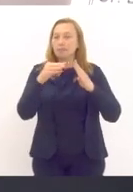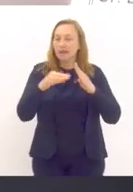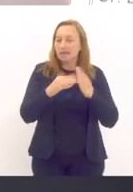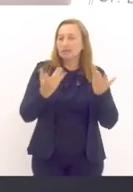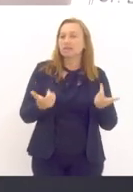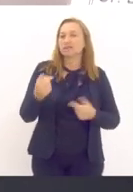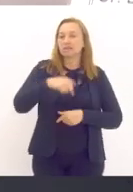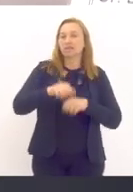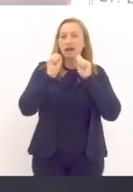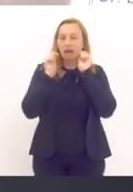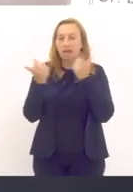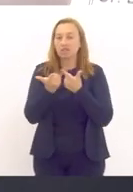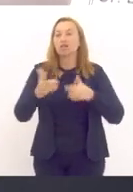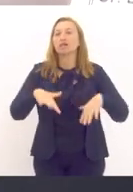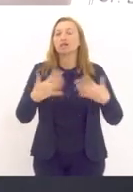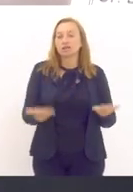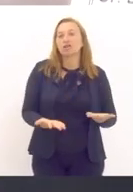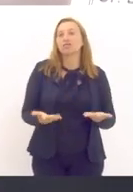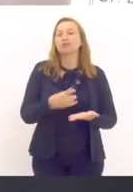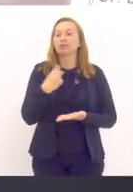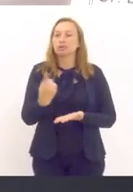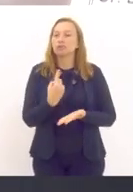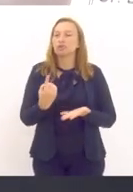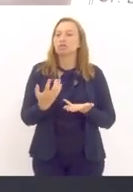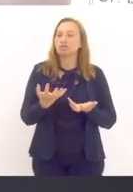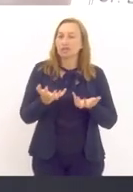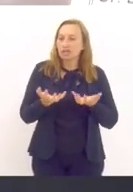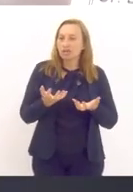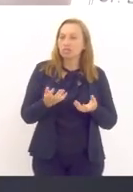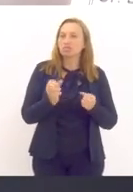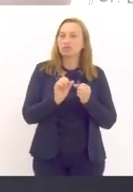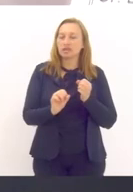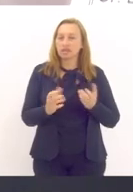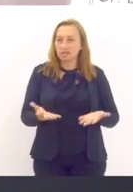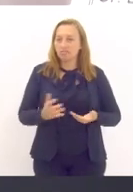Então, todos nós pretendemos suprir isso, né,